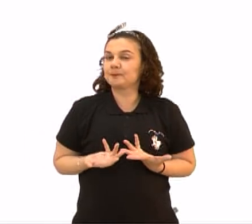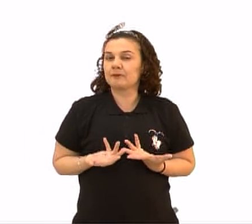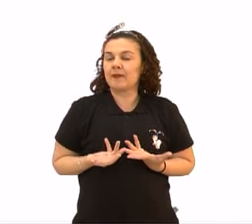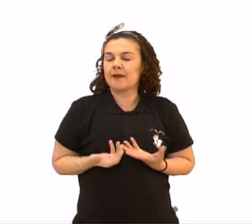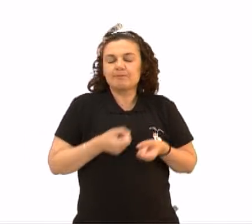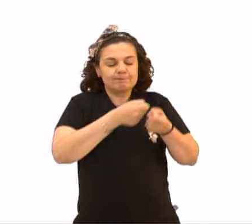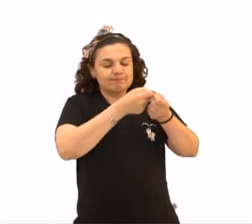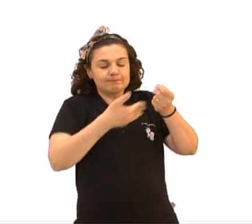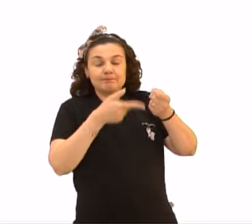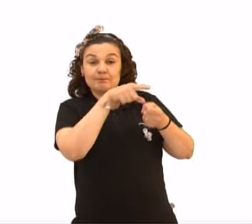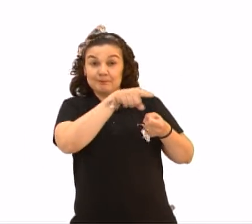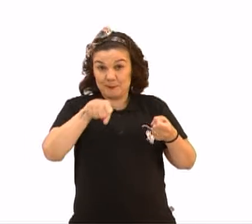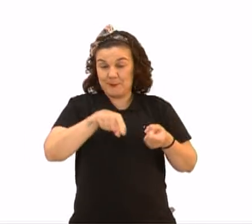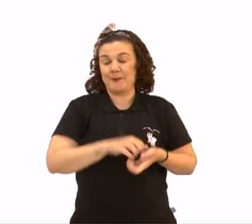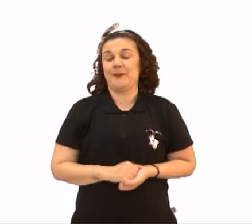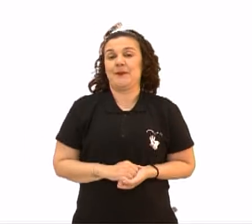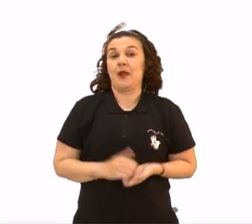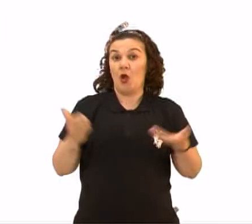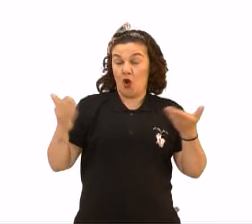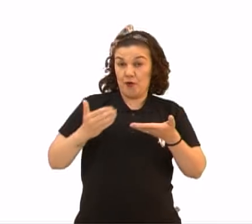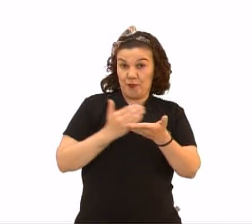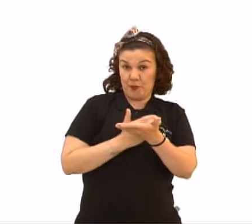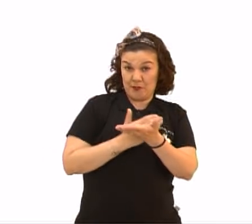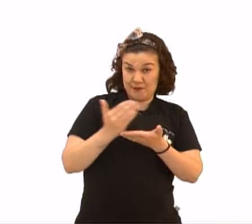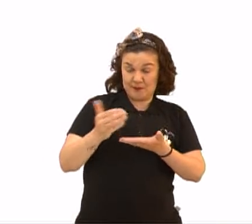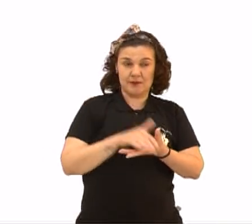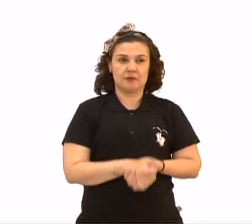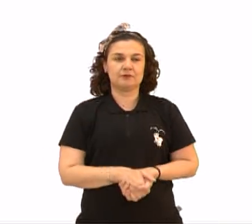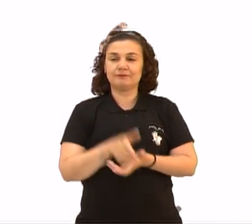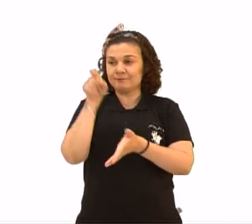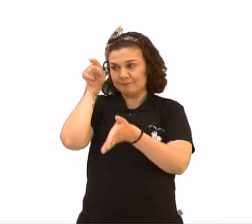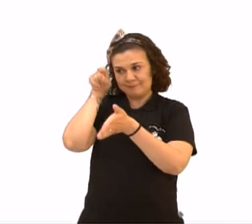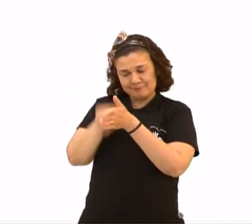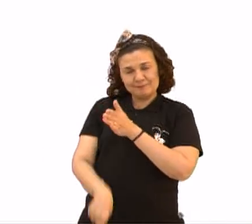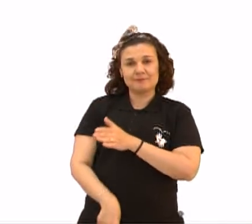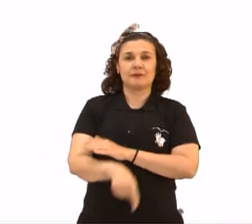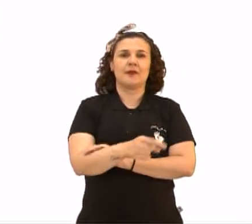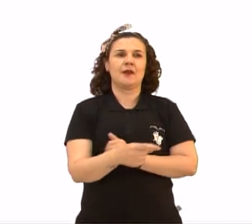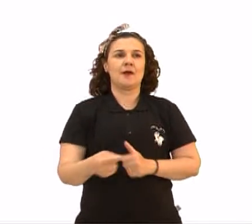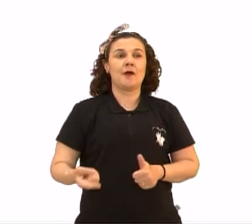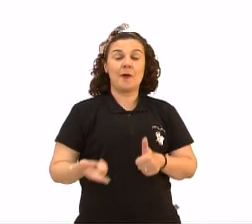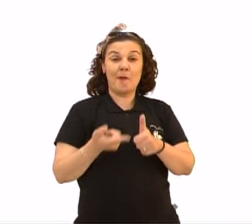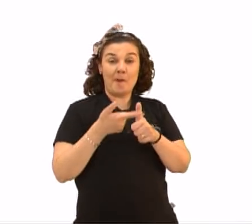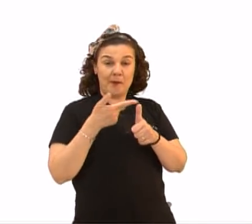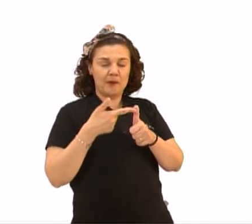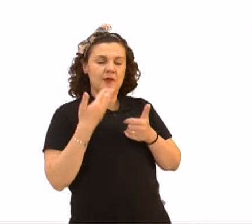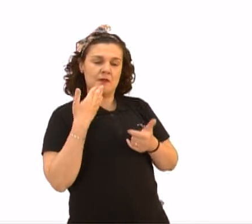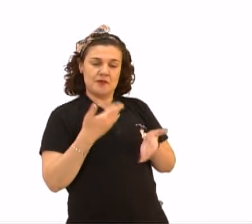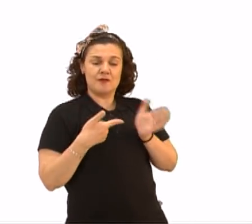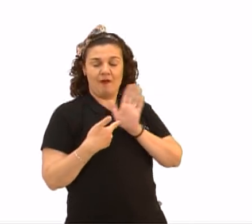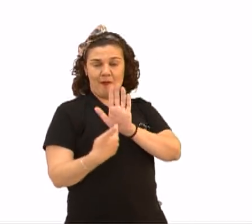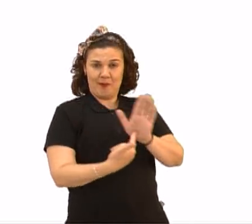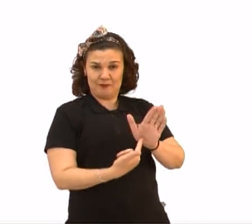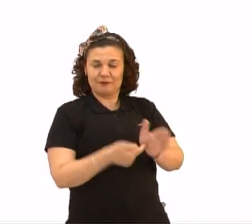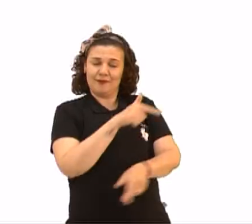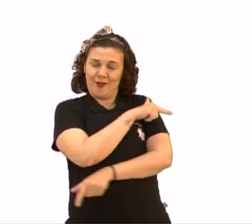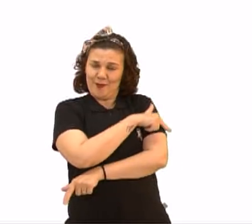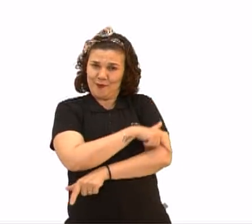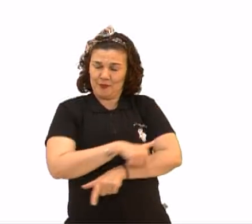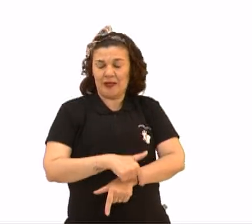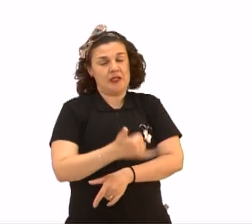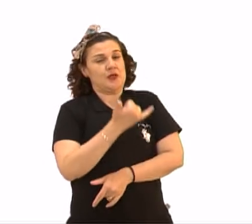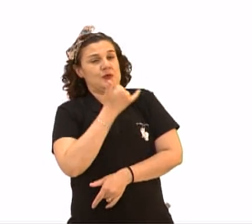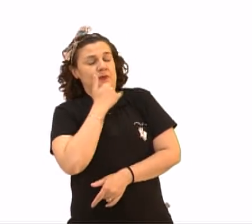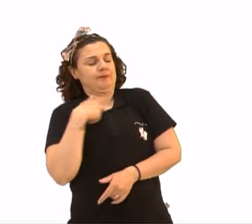esses detalhes até você. Então, vamos começar aqui com a entrevista perguntando, primeiramente, peço para ele se apresentar corretamente a vocês, né? Às vezes eu posso